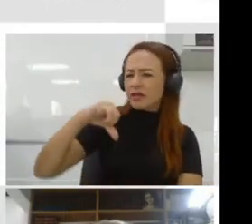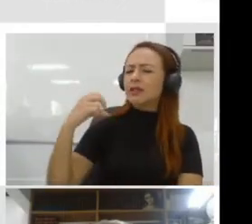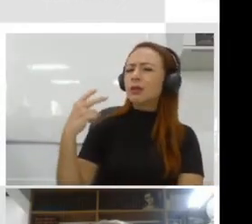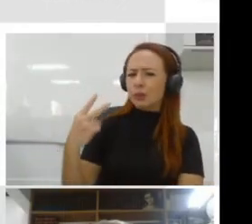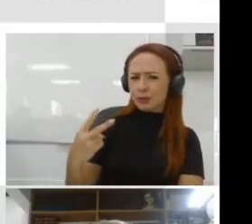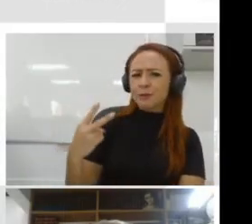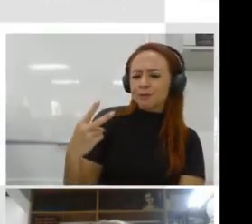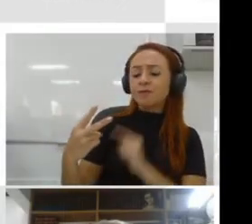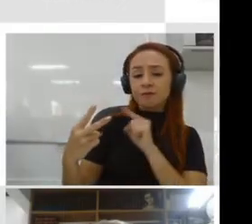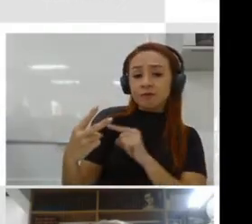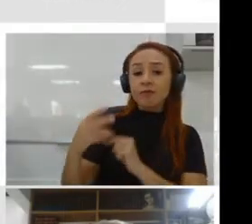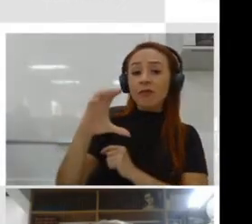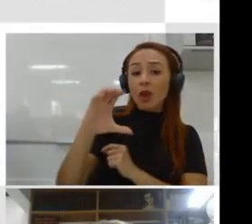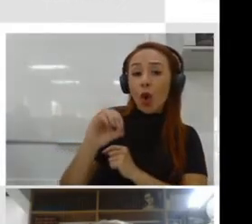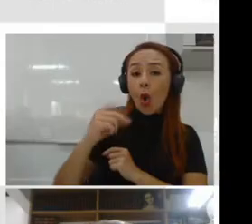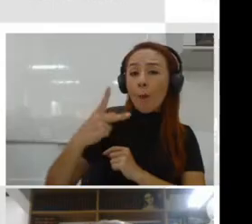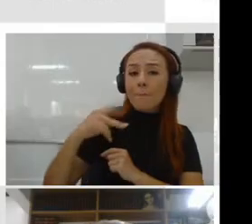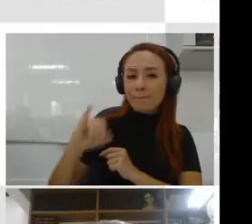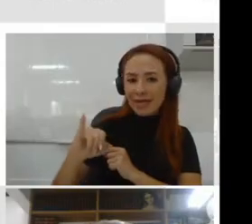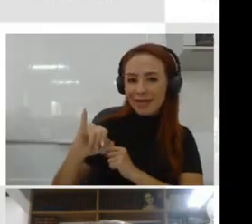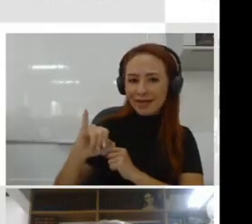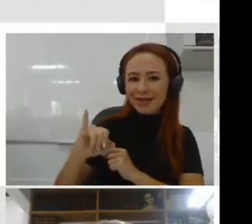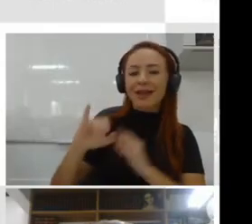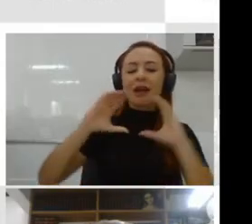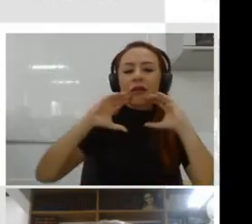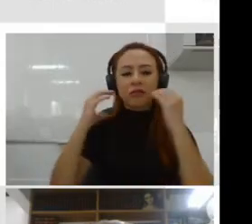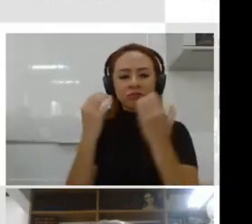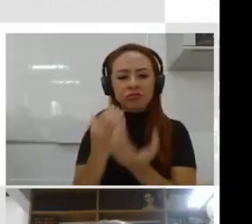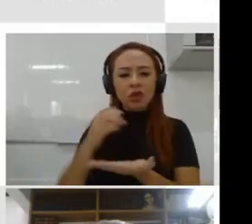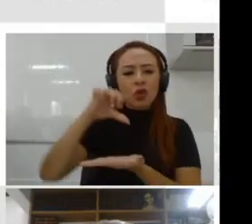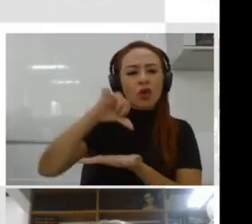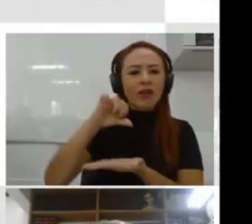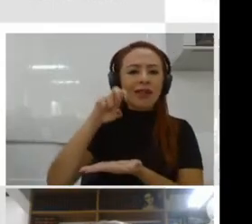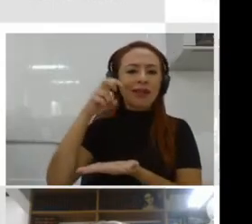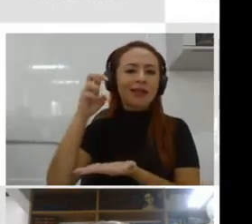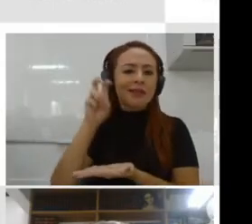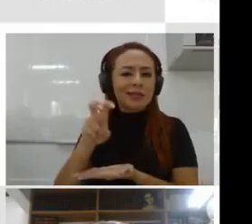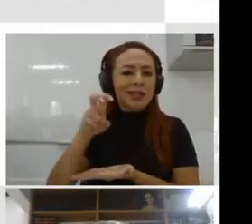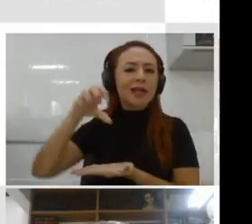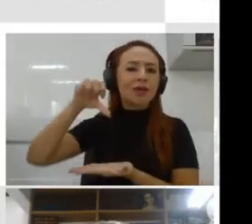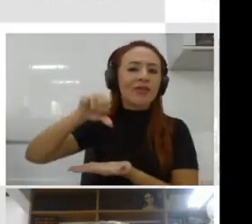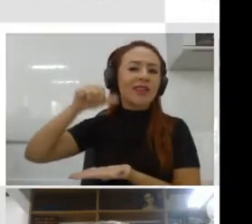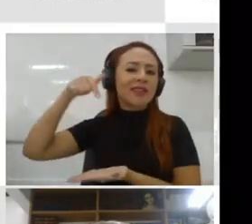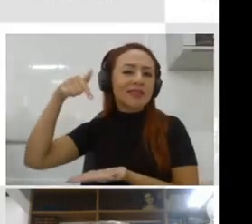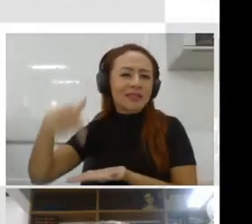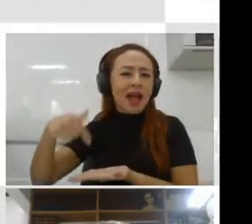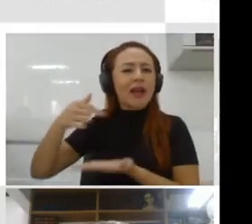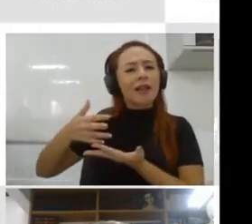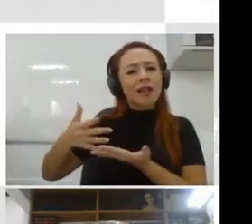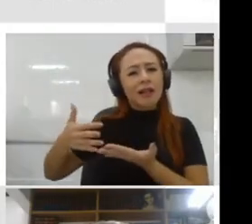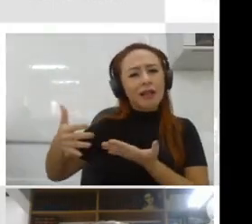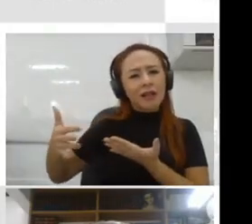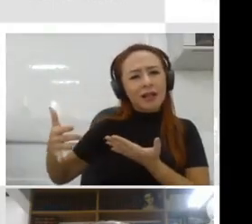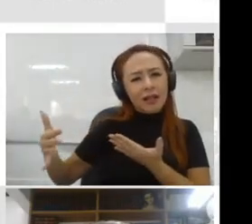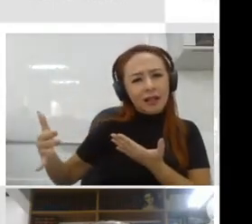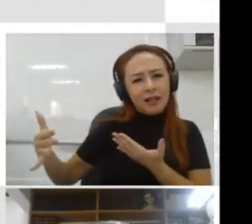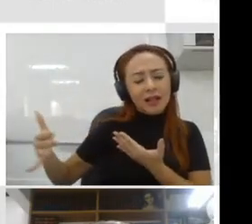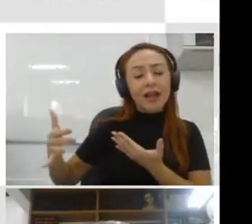1992, a COP1 em 1995, a COP3 em 97, a COP10 em 2015, a